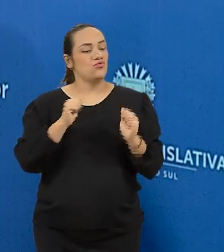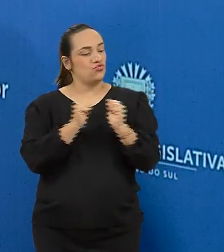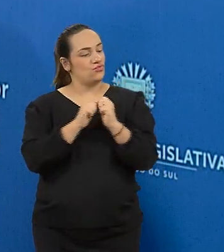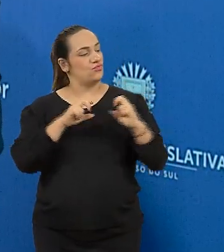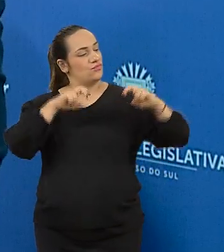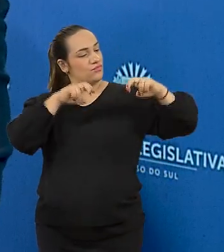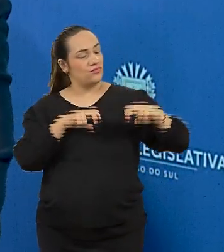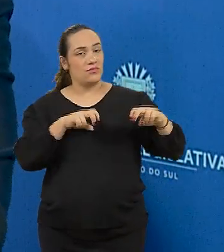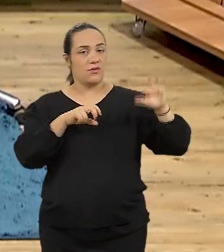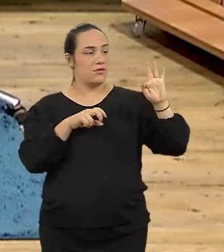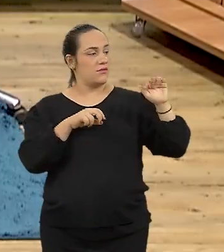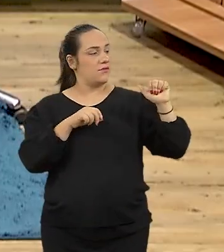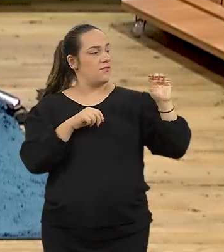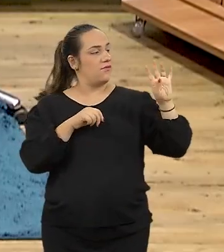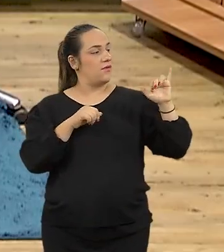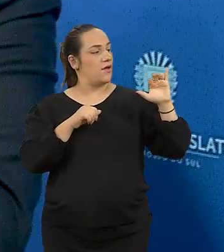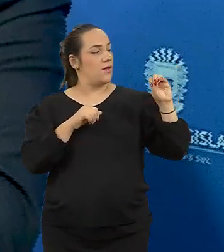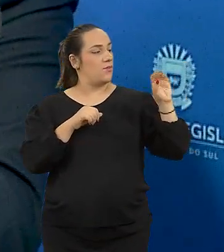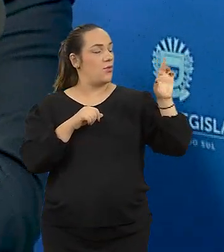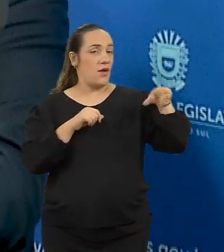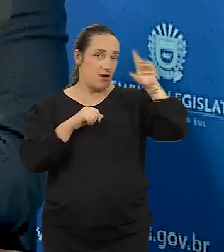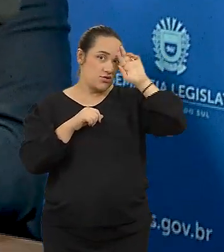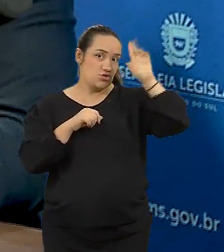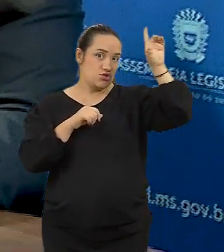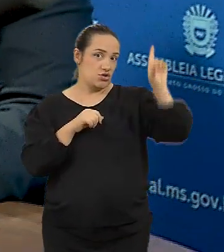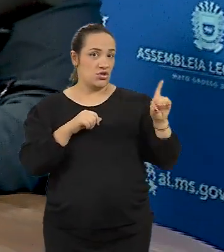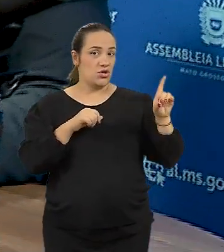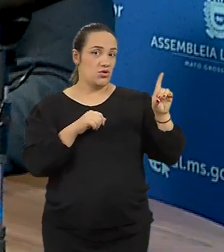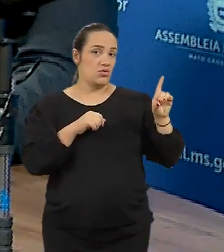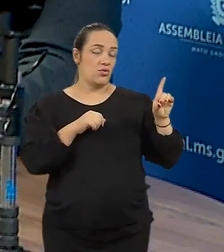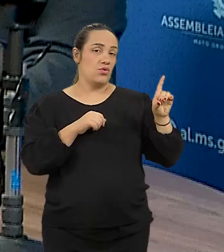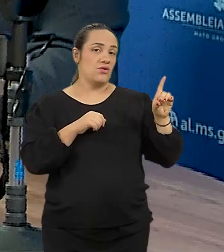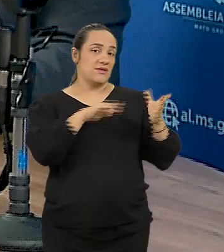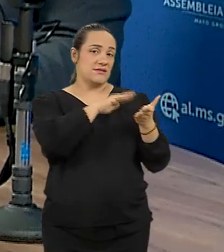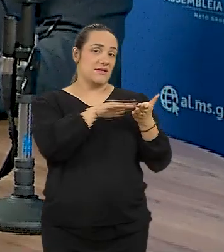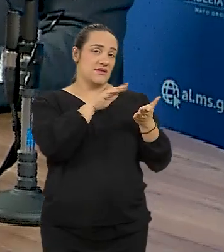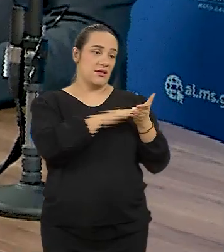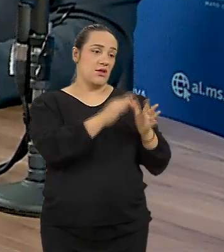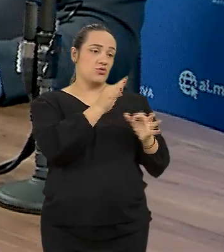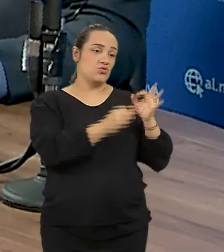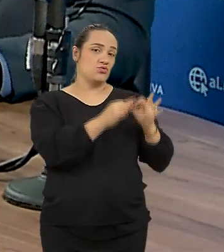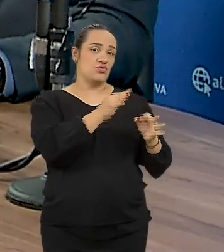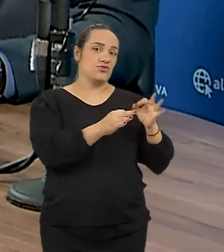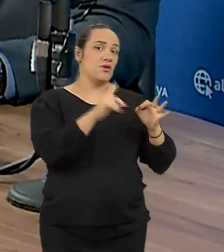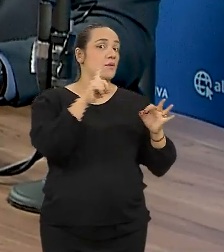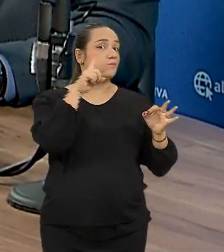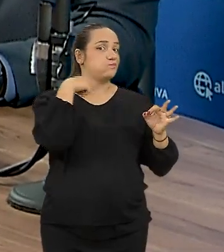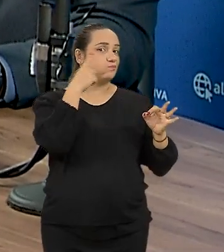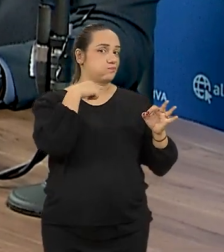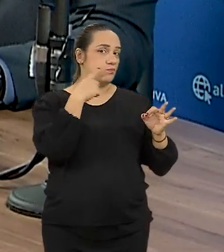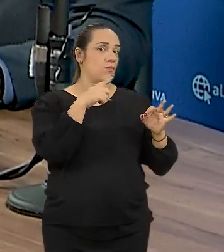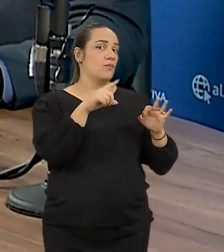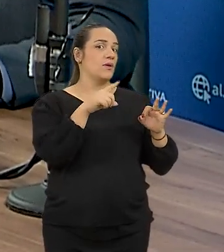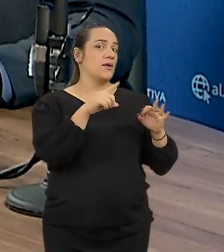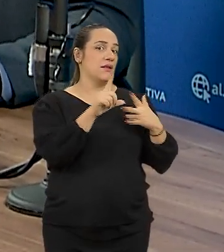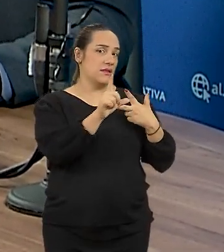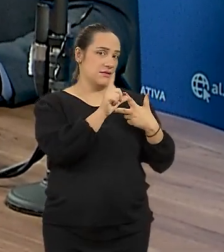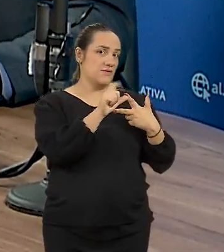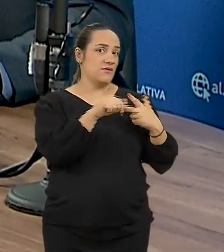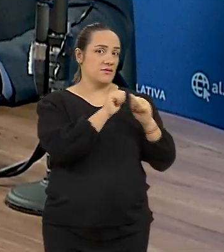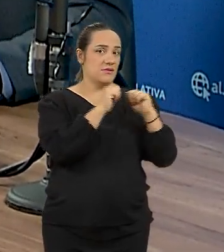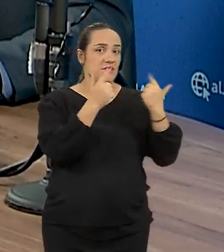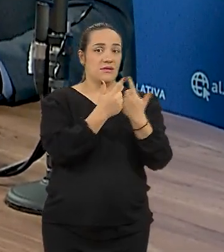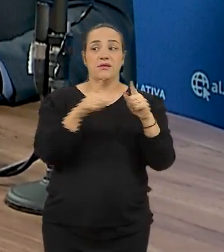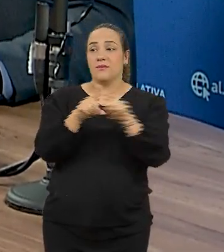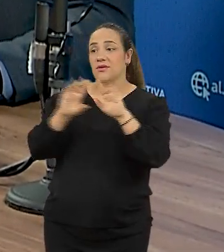o Dr. Fábio Camilo, nosso diretor jurídico da Secretaria Jurídica Legislativa da Assembleia, e o desembargador